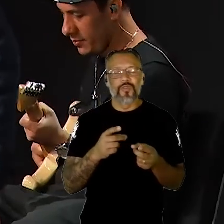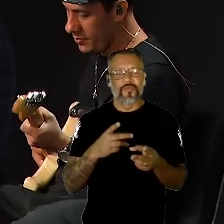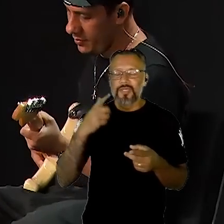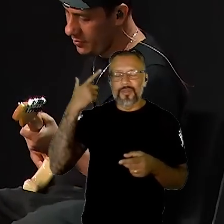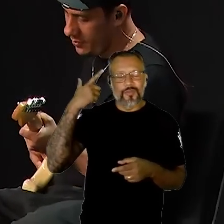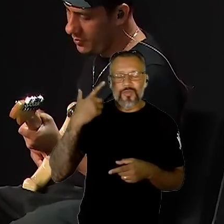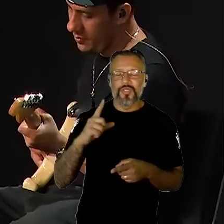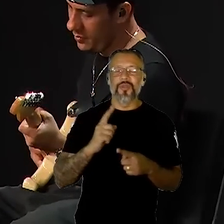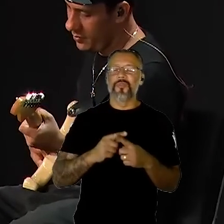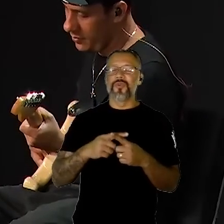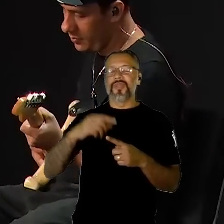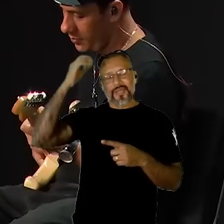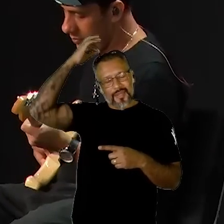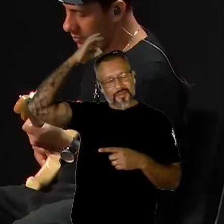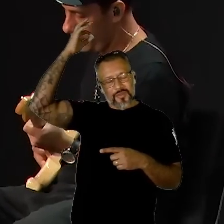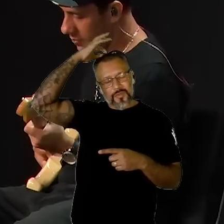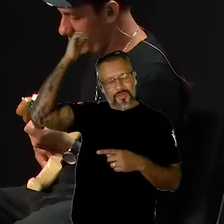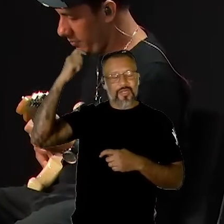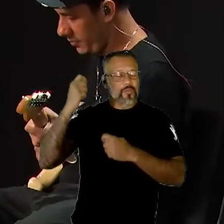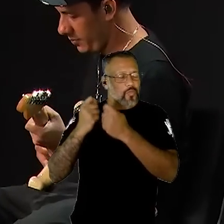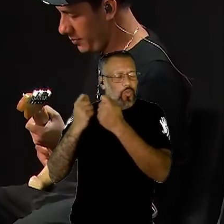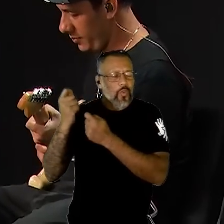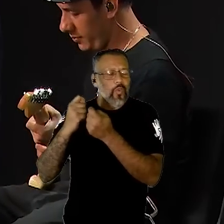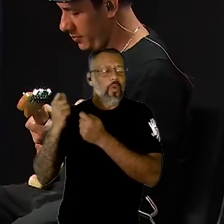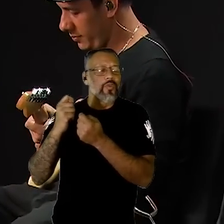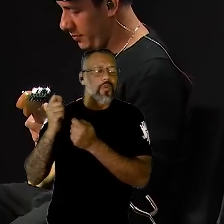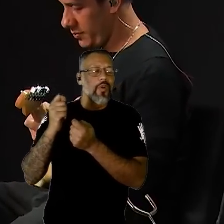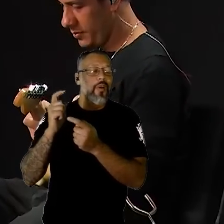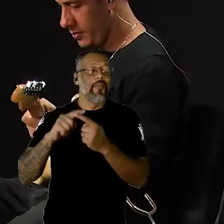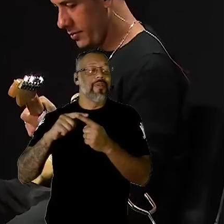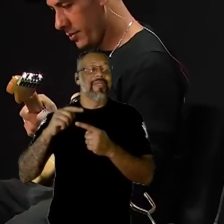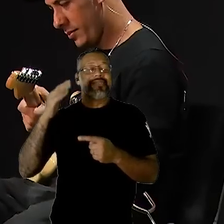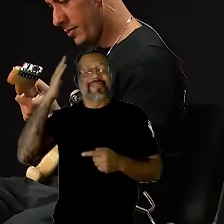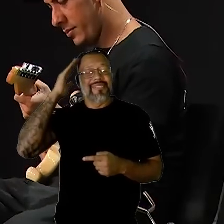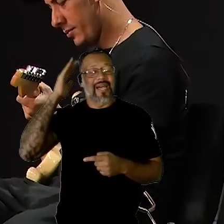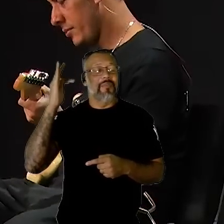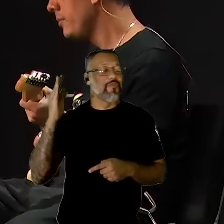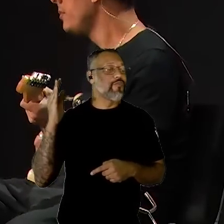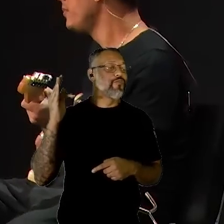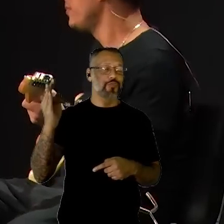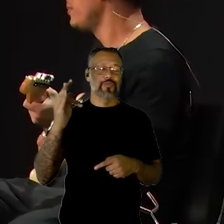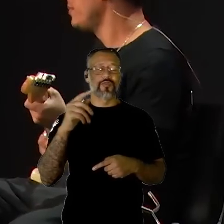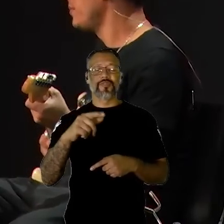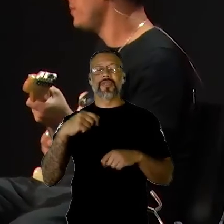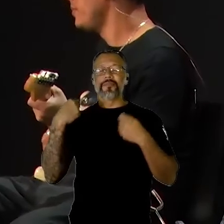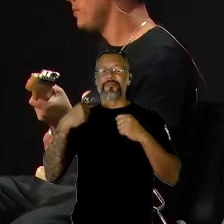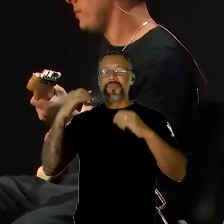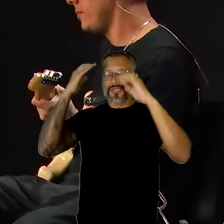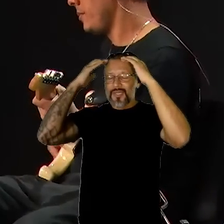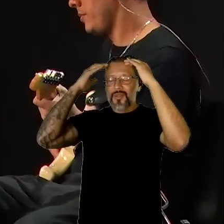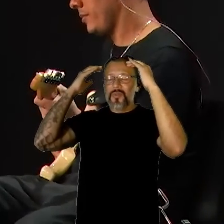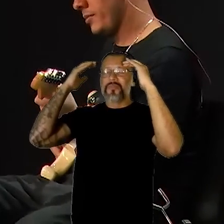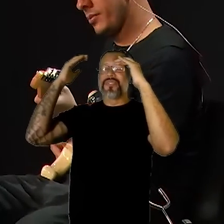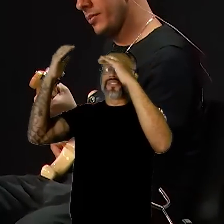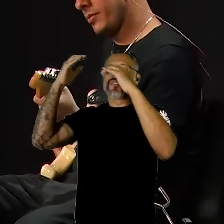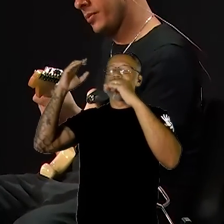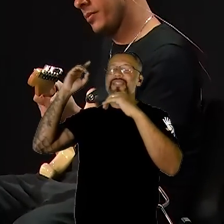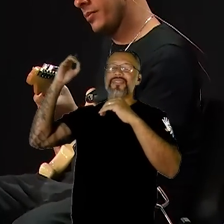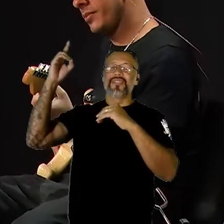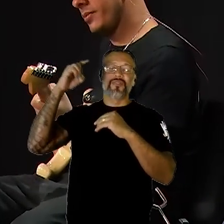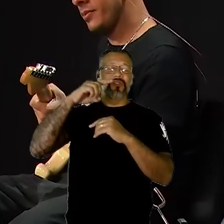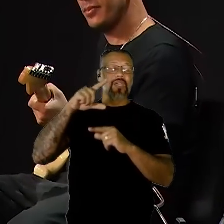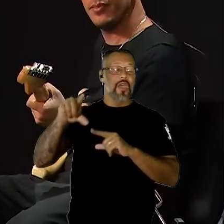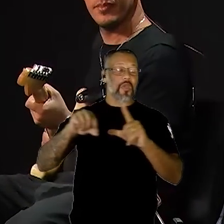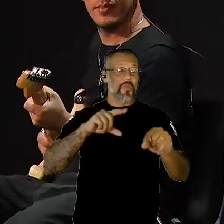sabe o que é isso é poder do Espírito Santo é não viver mais mas é andar no colo de Deus é não escolher mais